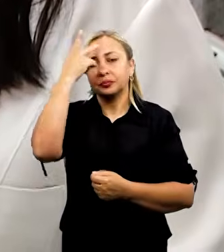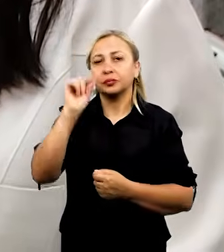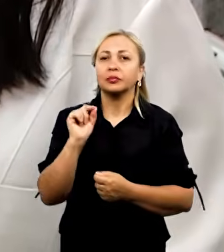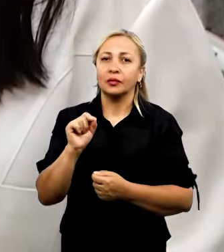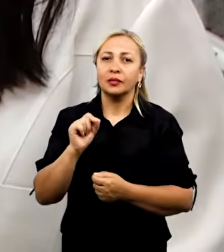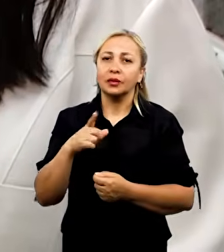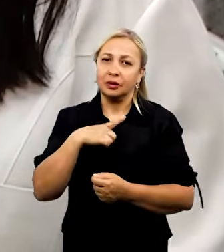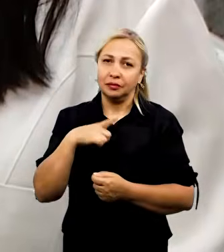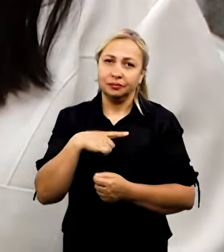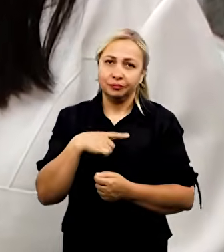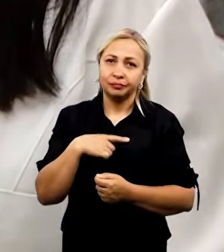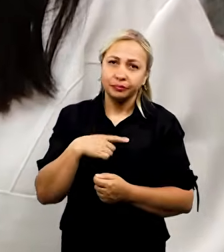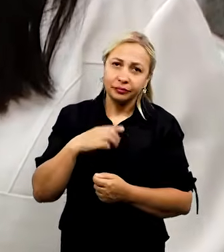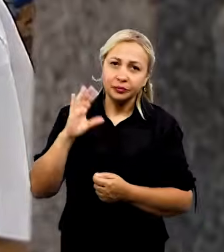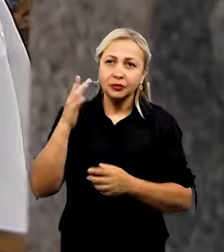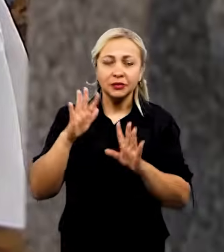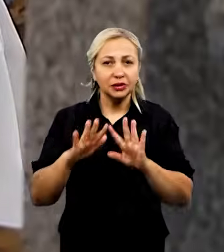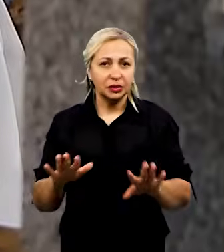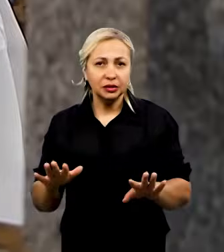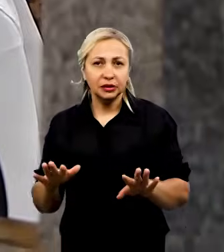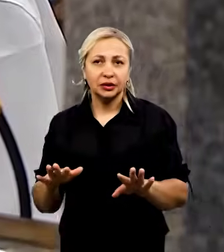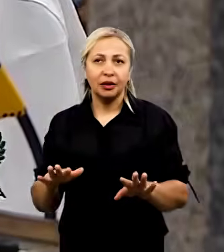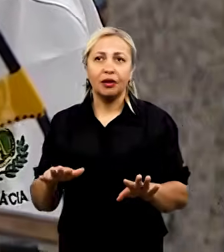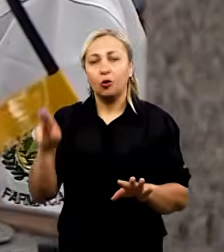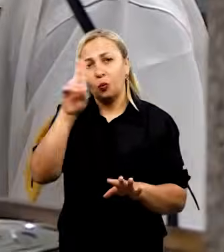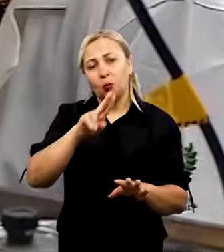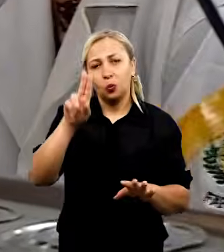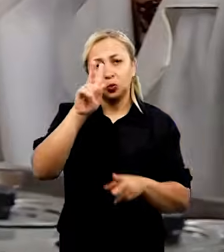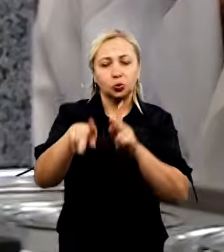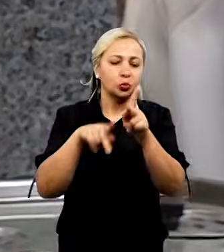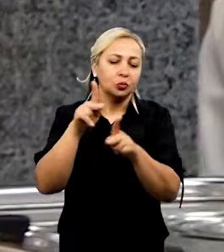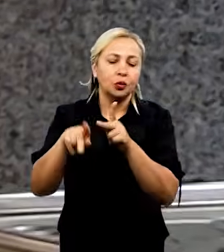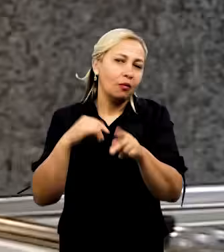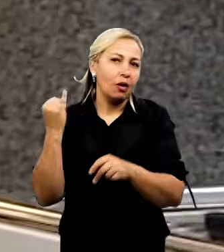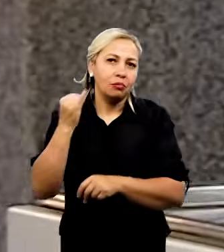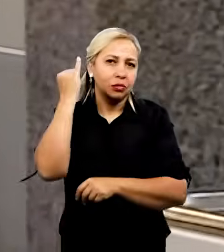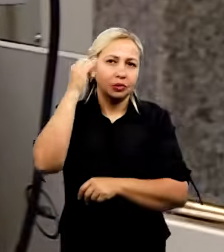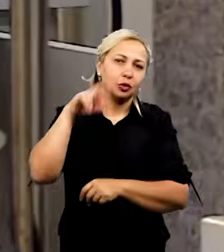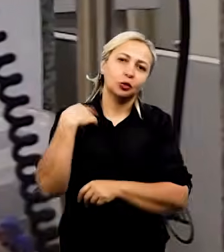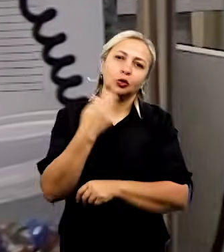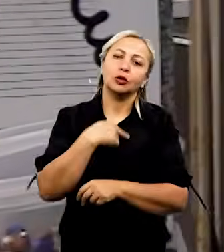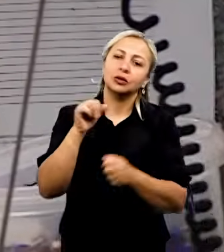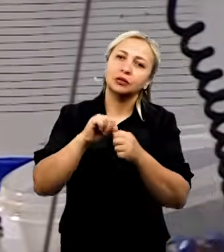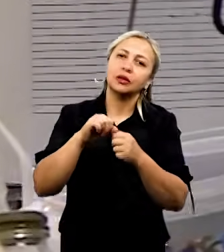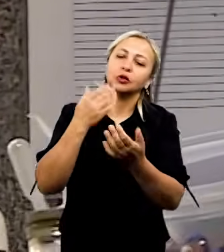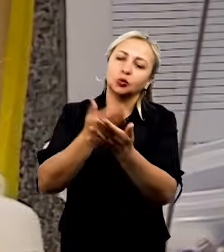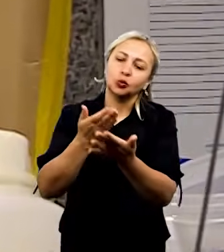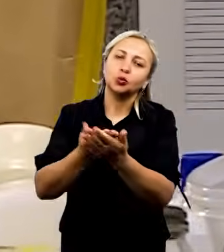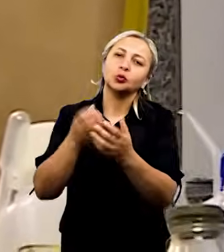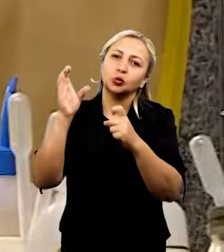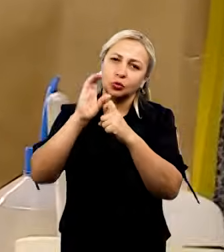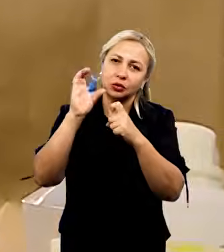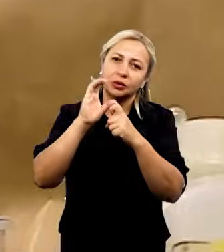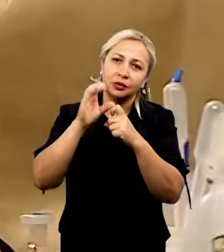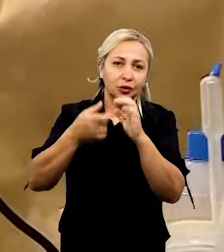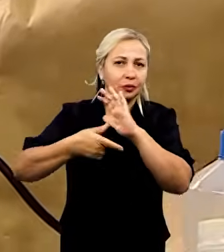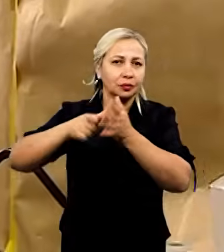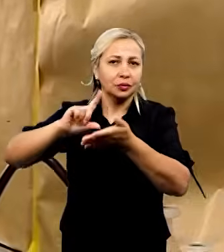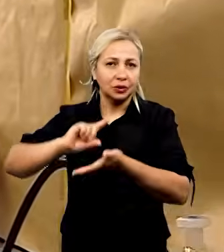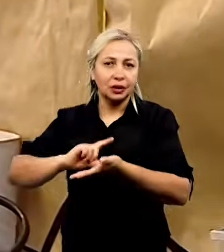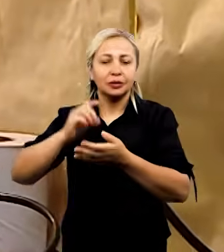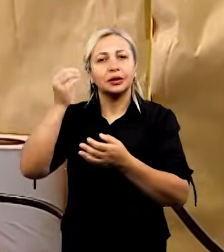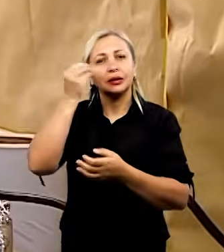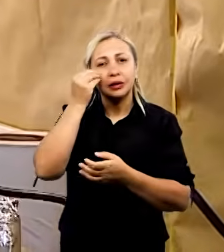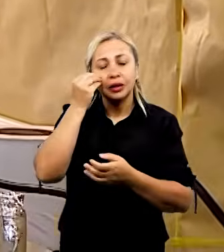isso, né, para que haja esse uso na população, é importante que a gente faça estudos clínicos, ou seja, testes em